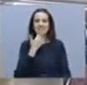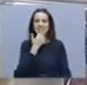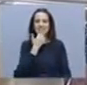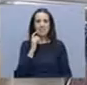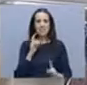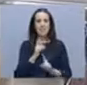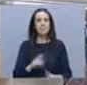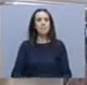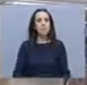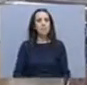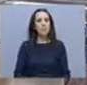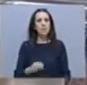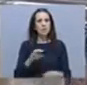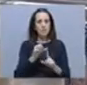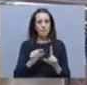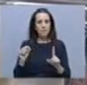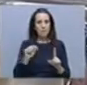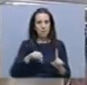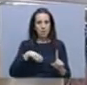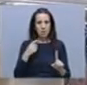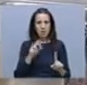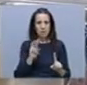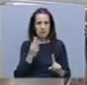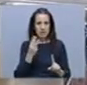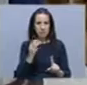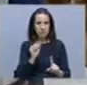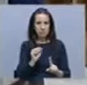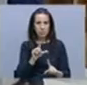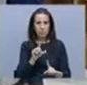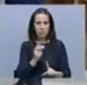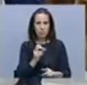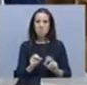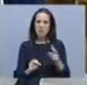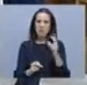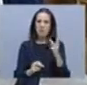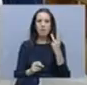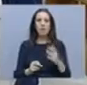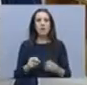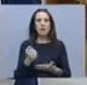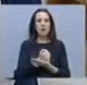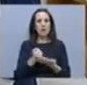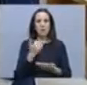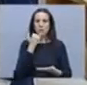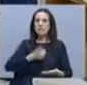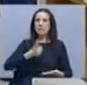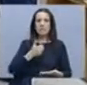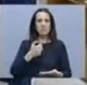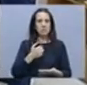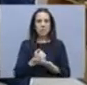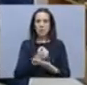Sim, sim. Duas, três folhas. Sim. Dependendo. O alho. Fundamental. Sem alho não há mundo.